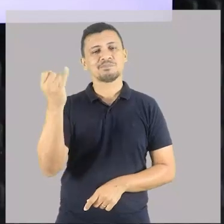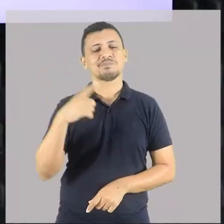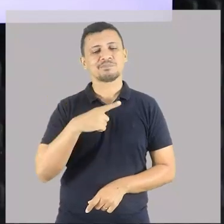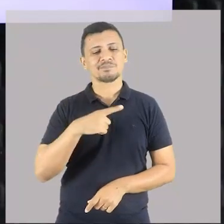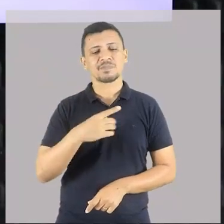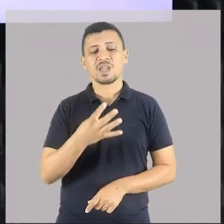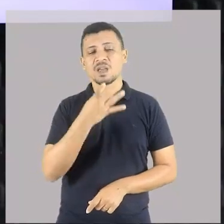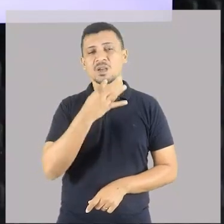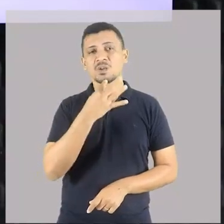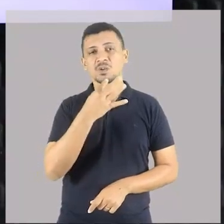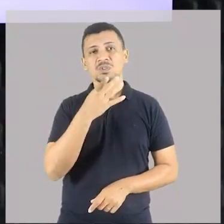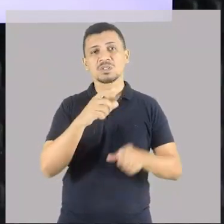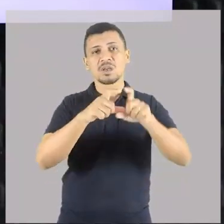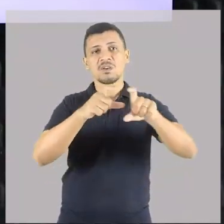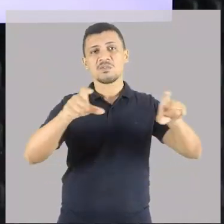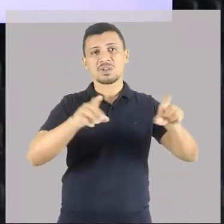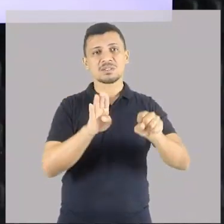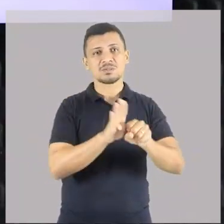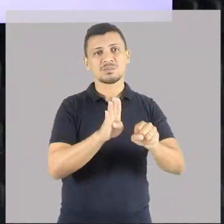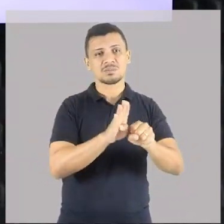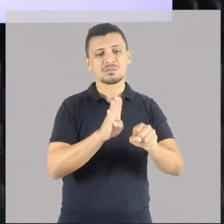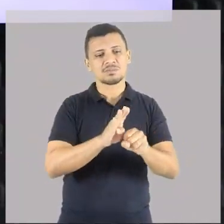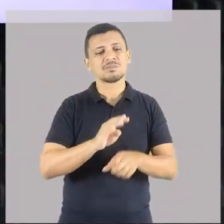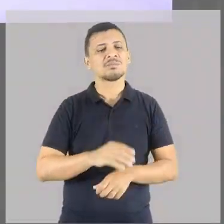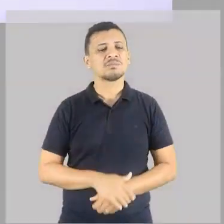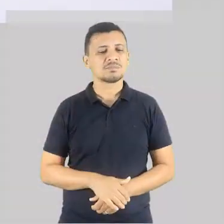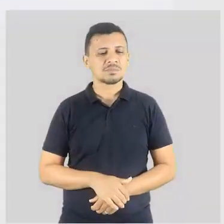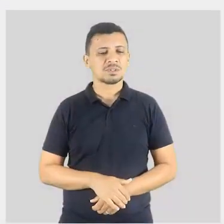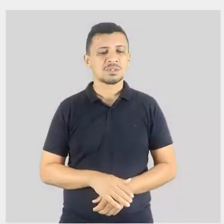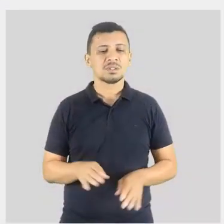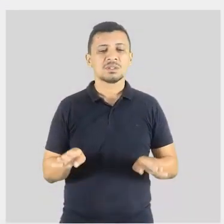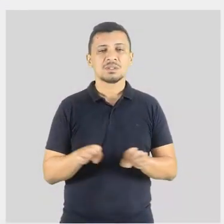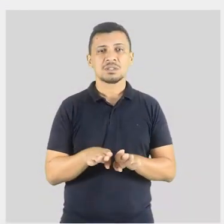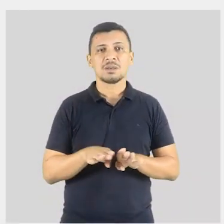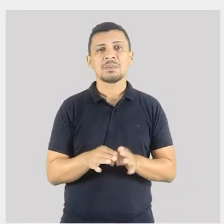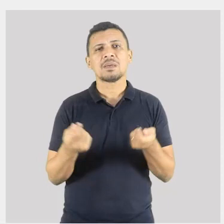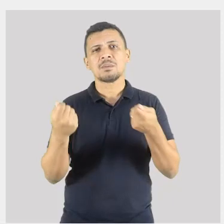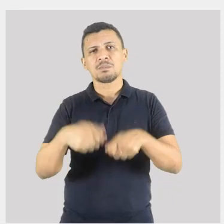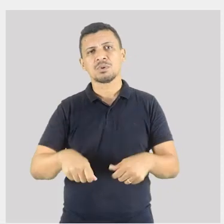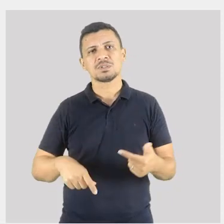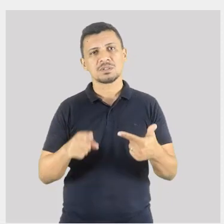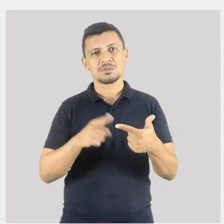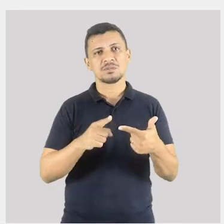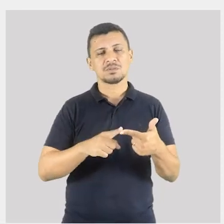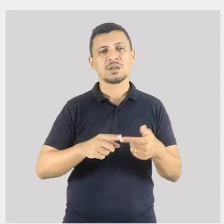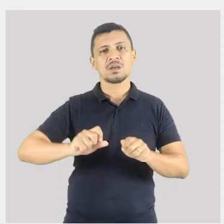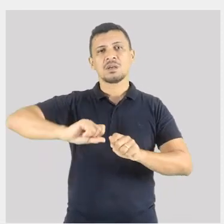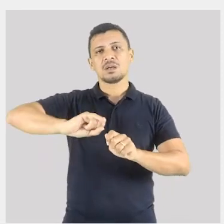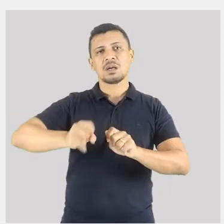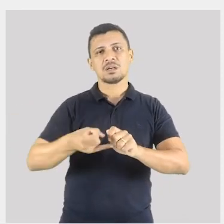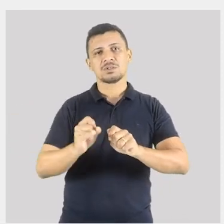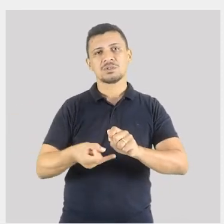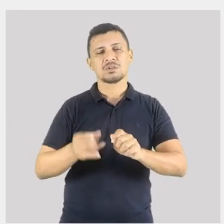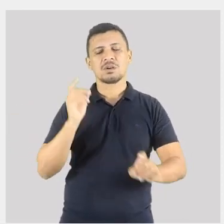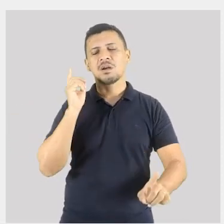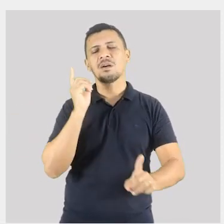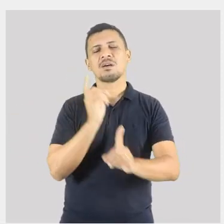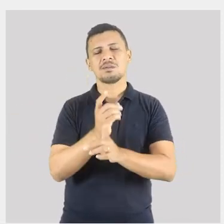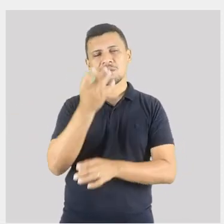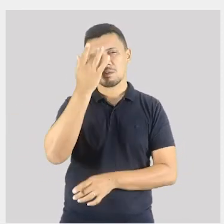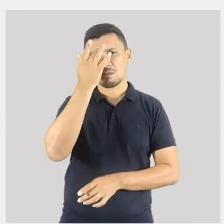relação ao reconhecimento das substantivas. Agora, podemos ter as adjetivas, que também são fáceis de serem